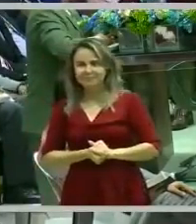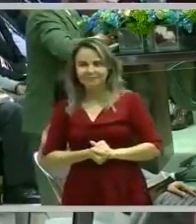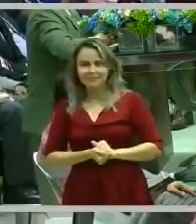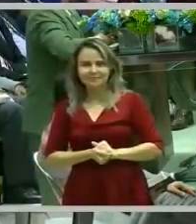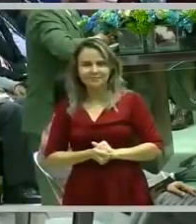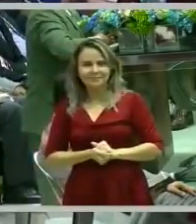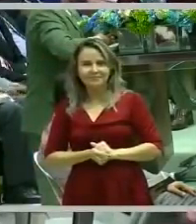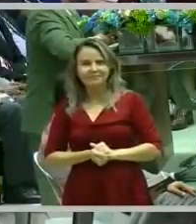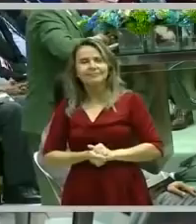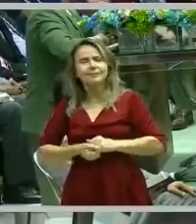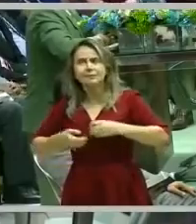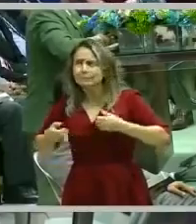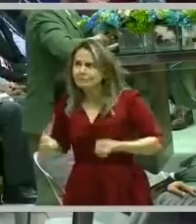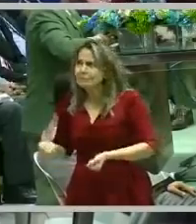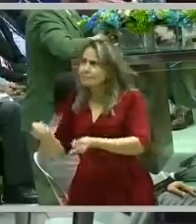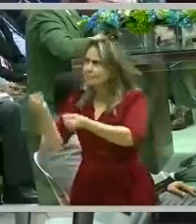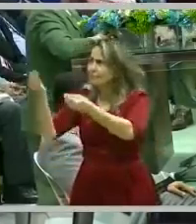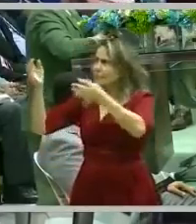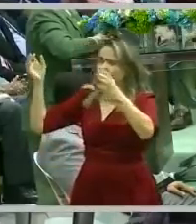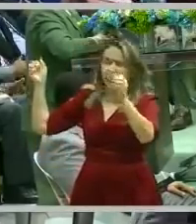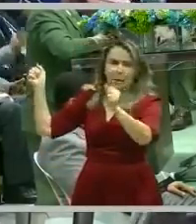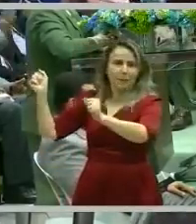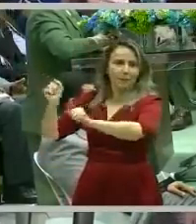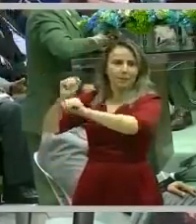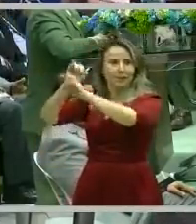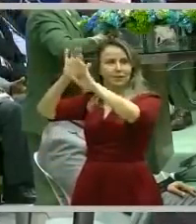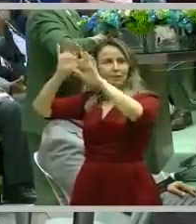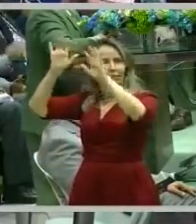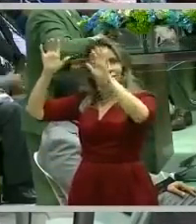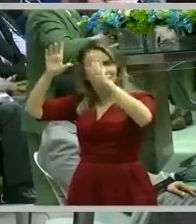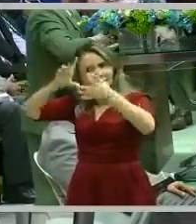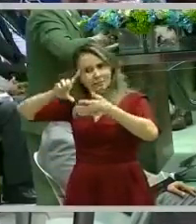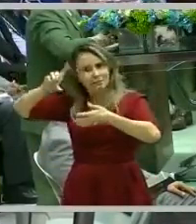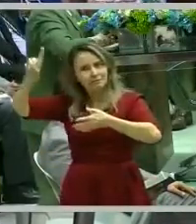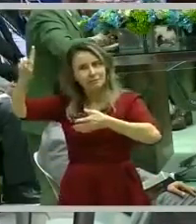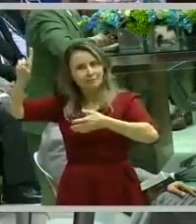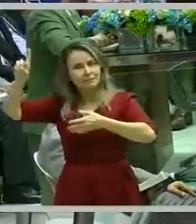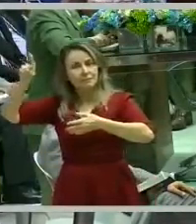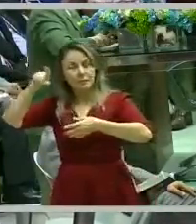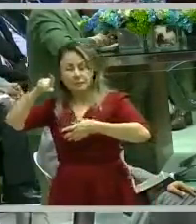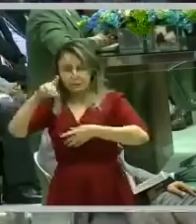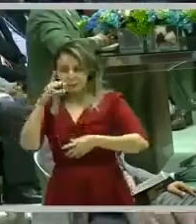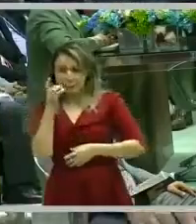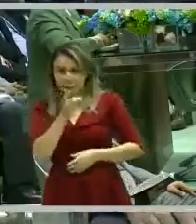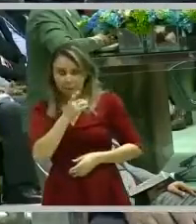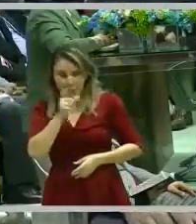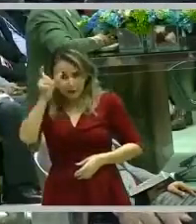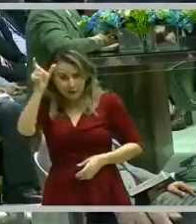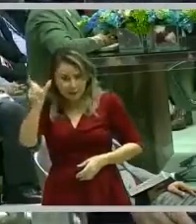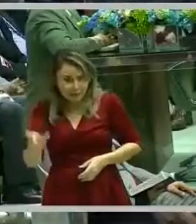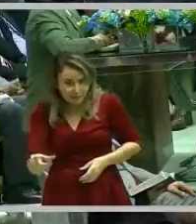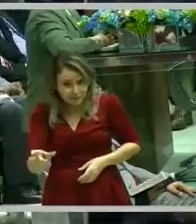Dê glória para Deus, Davi! Não tenha medo de Eliabe, não.